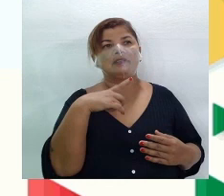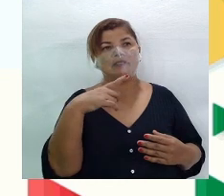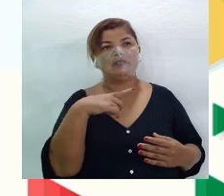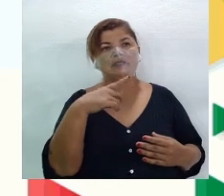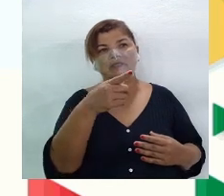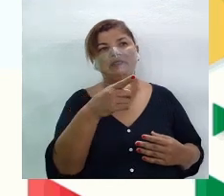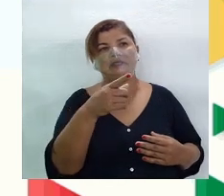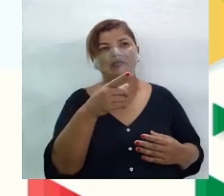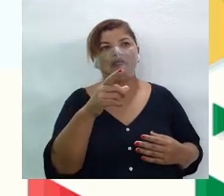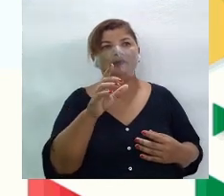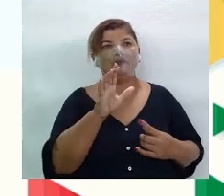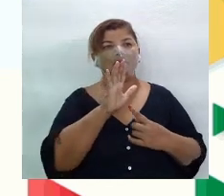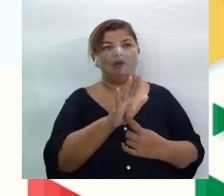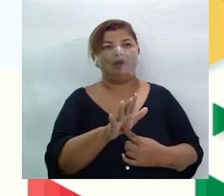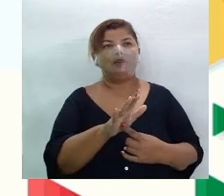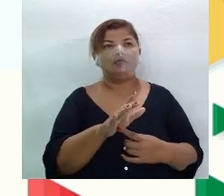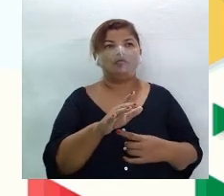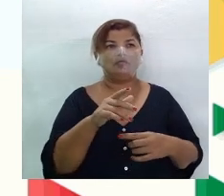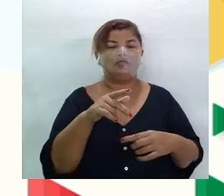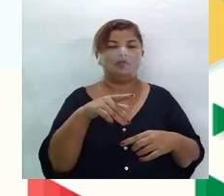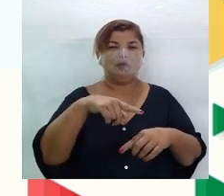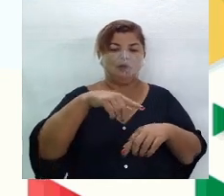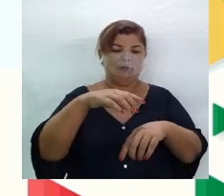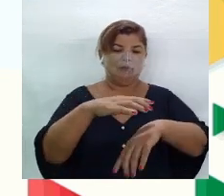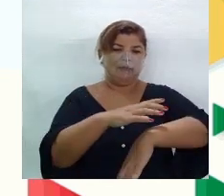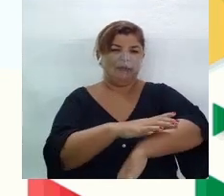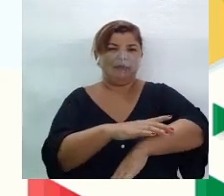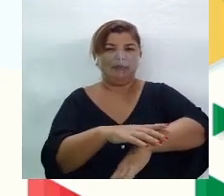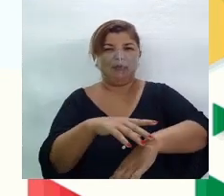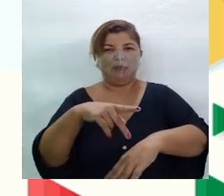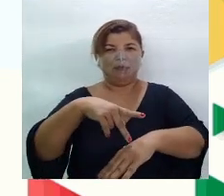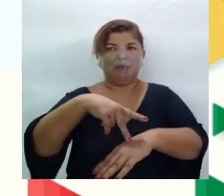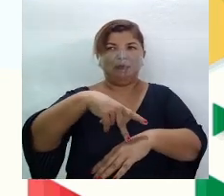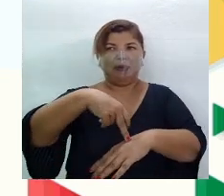perna cabeluda. A perna cabeluda. Quem não se assombrou com a perna cabeluda,